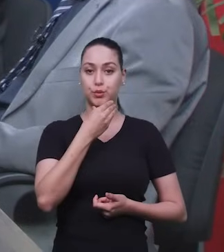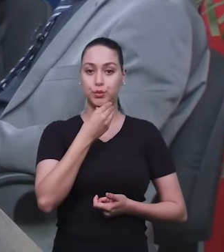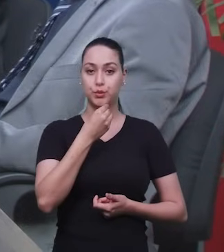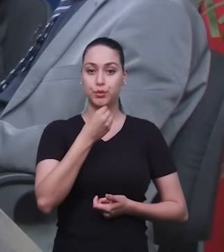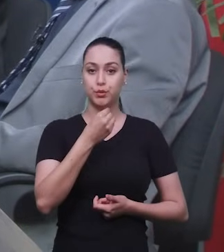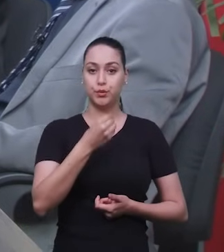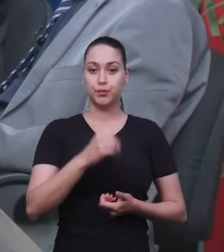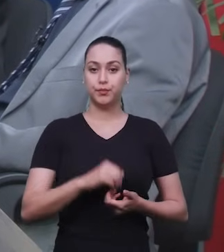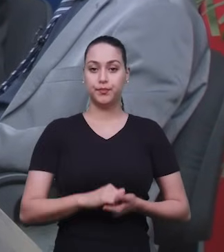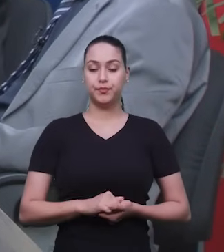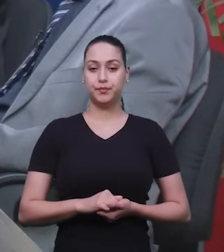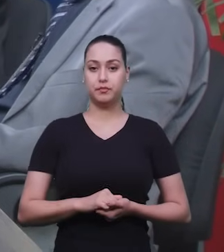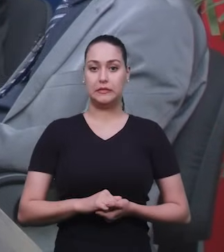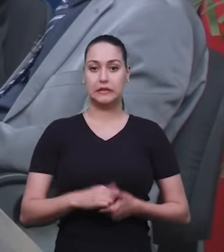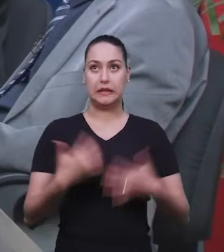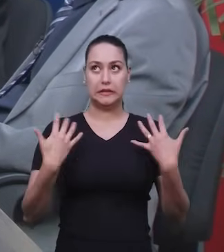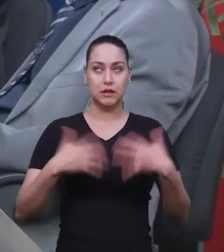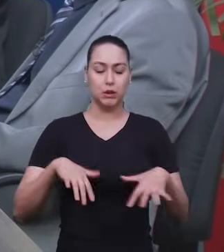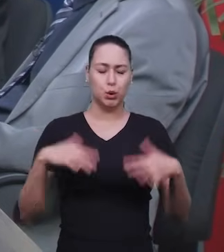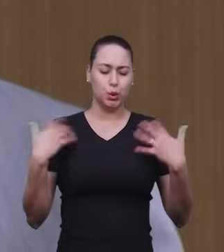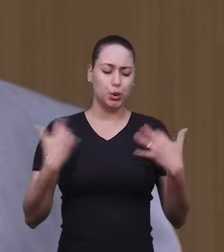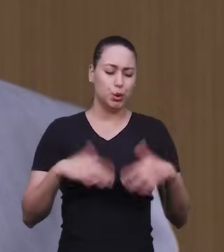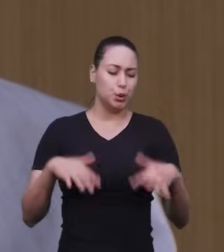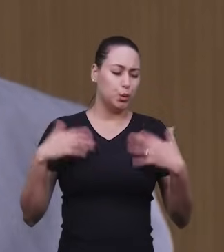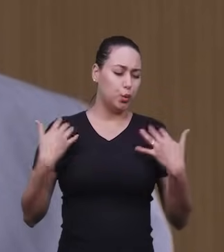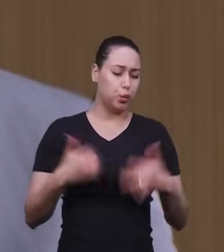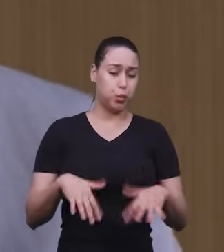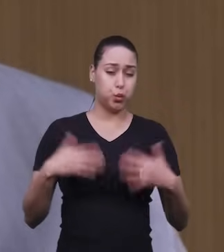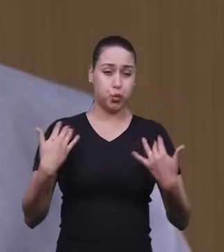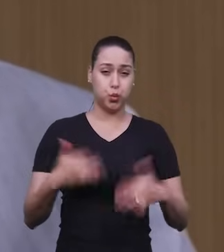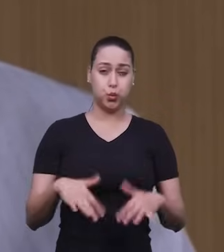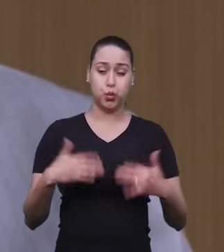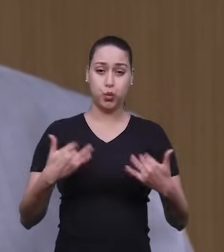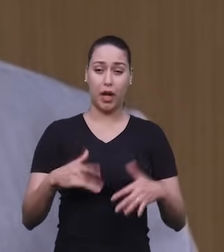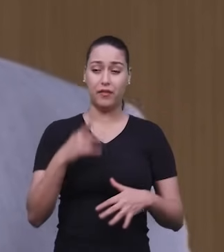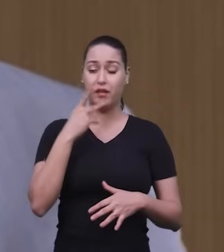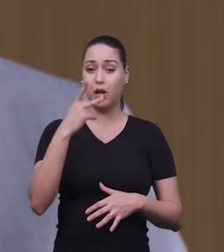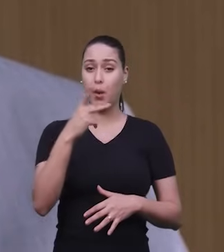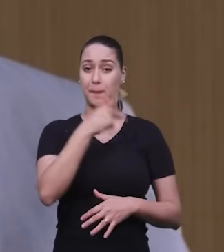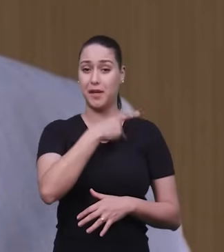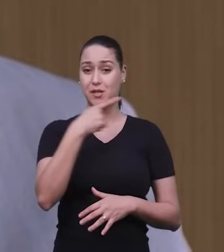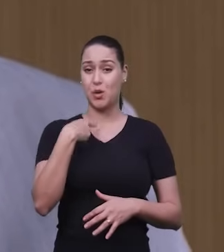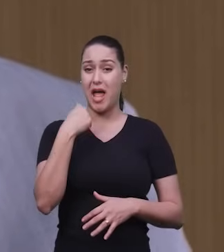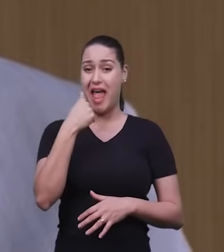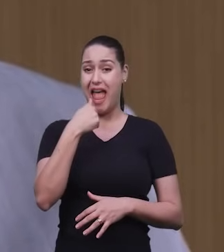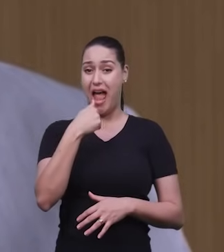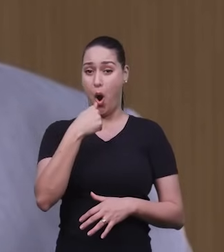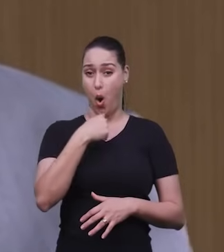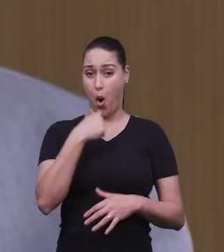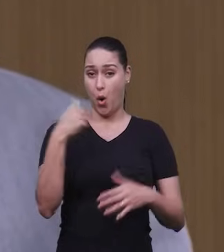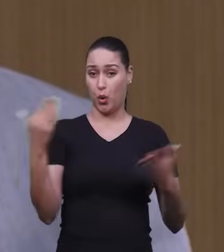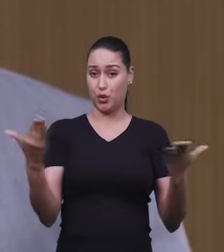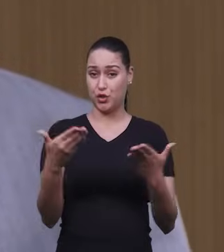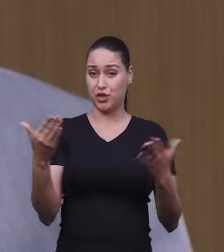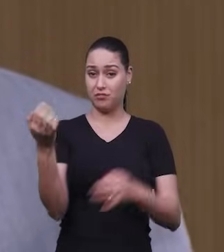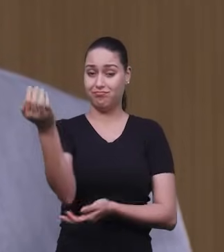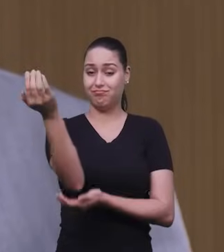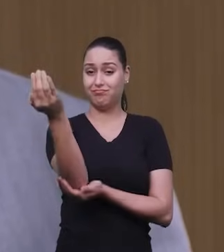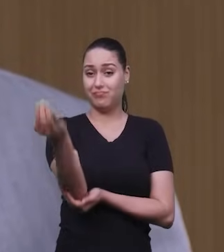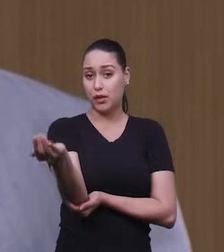estava em total desespero. Ele falou assim, pastor, eu sou um mendigo hoje, mas eu já fui